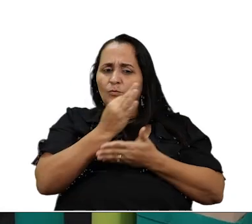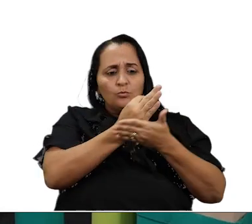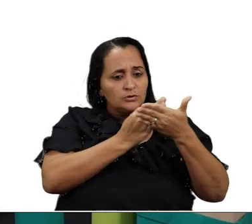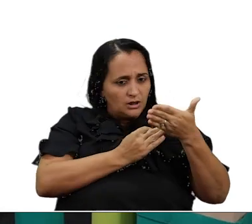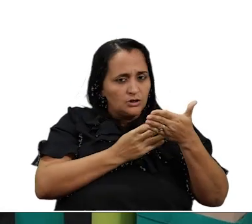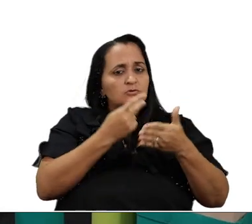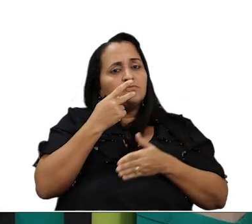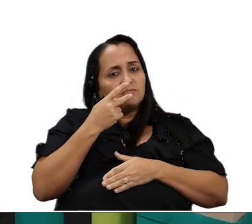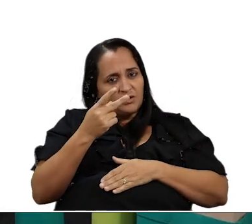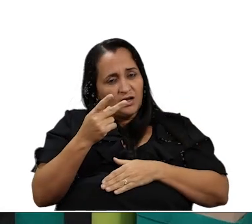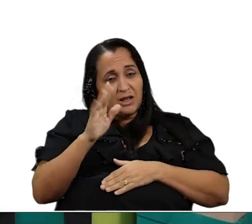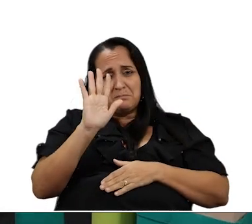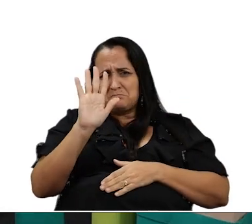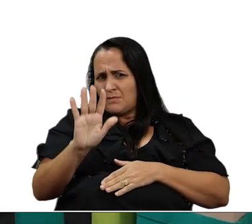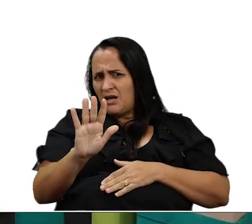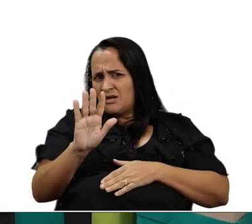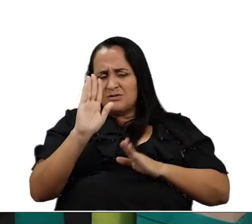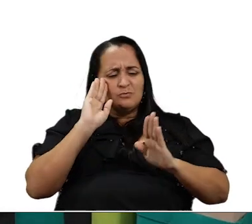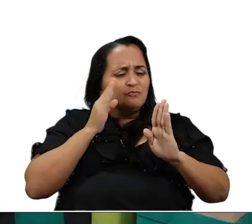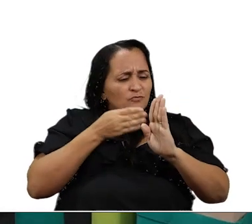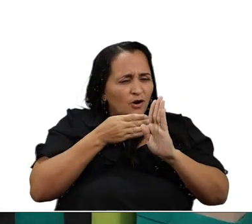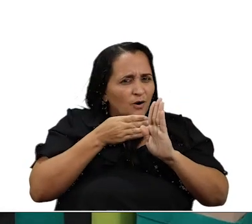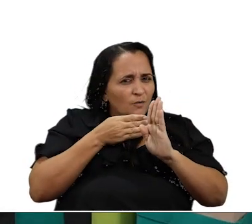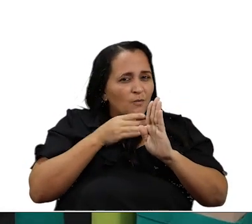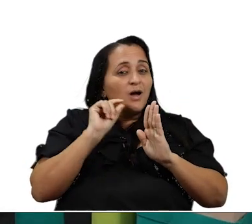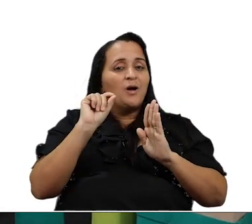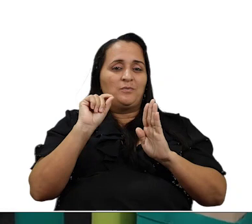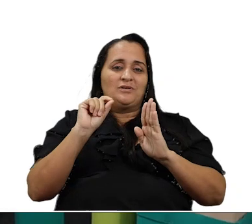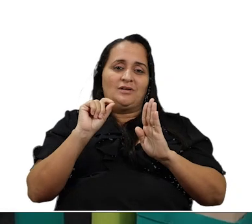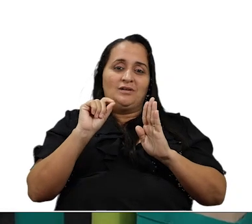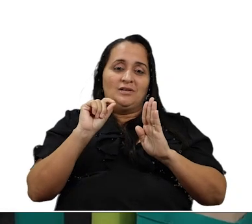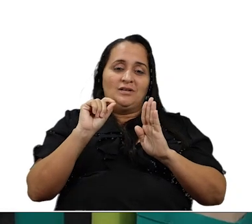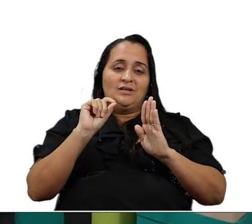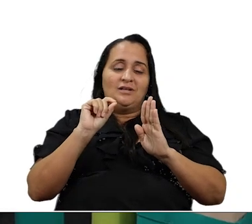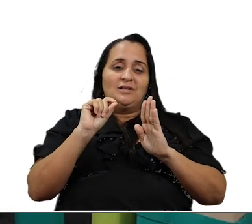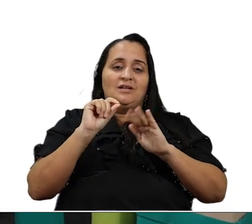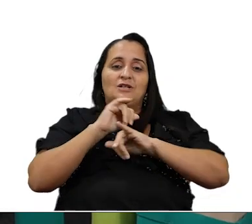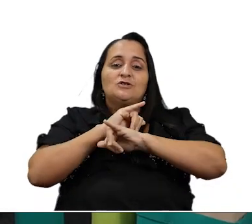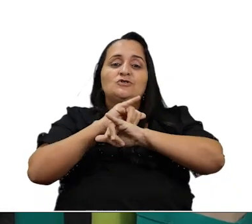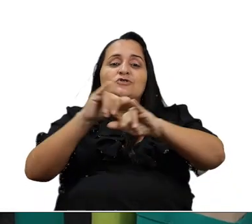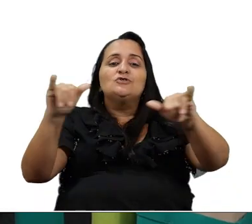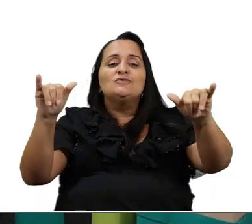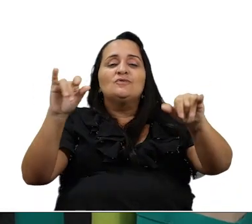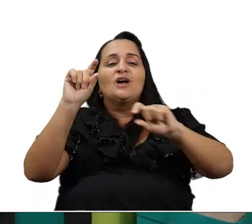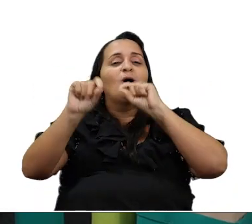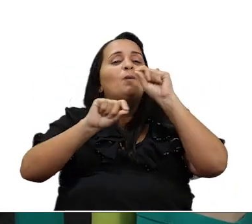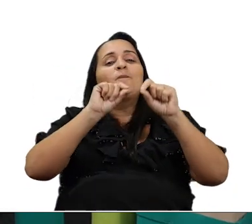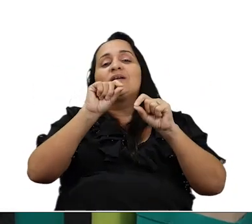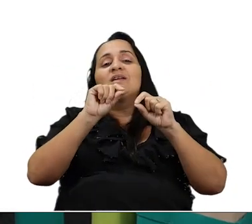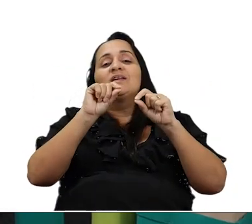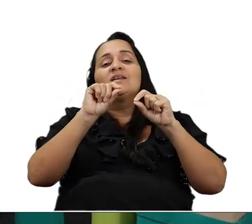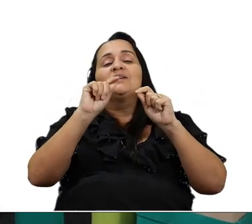esses elementos, mas esse não é o foco do texto. O foco do texto é divulgar o que a Casa do Carnaval vai